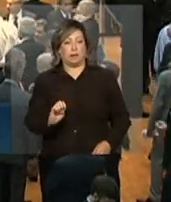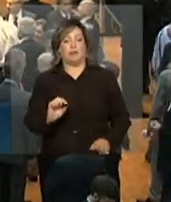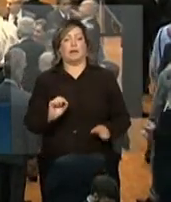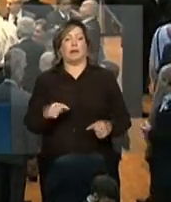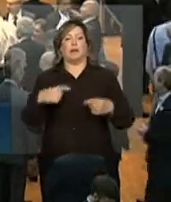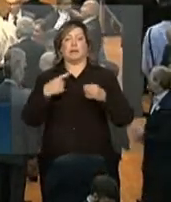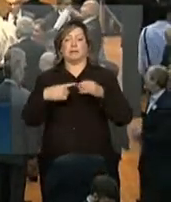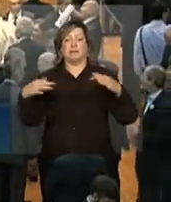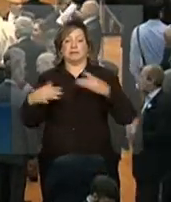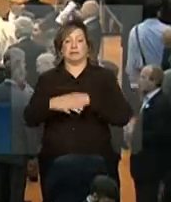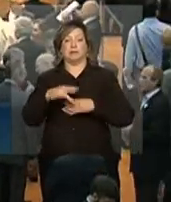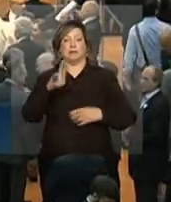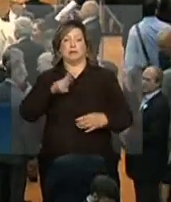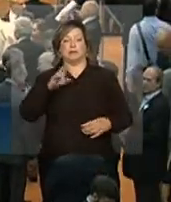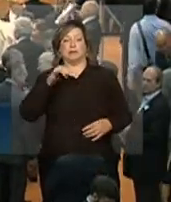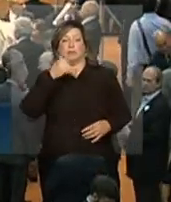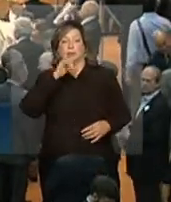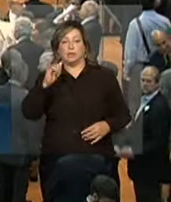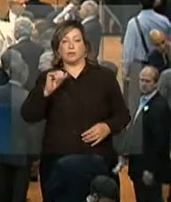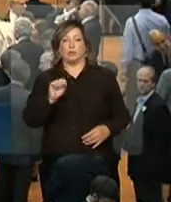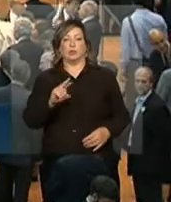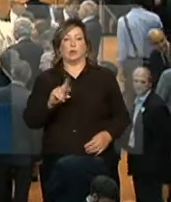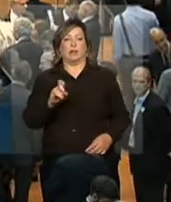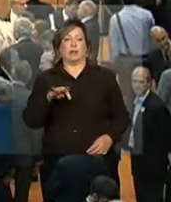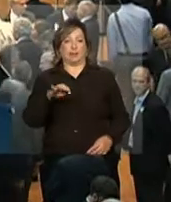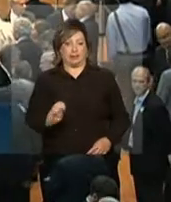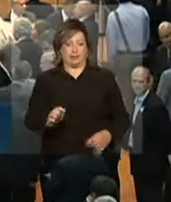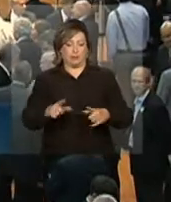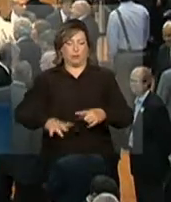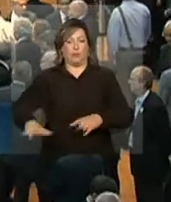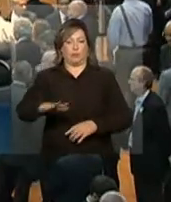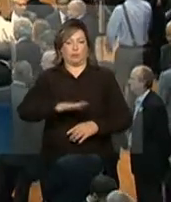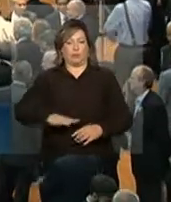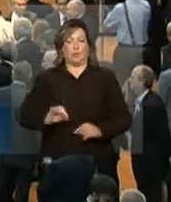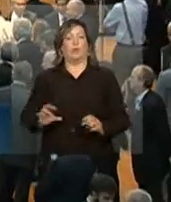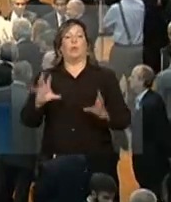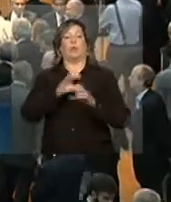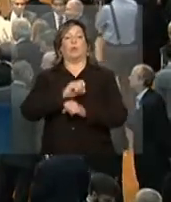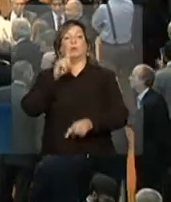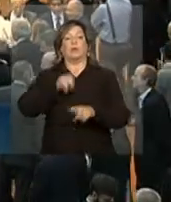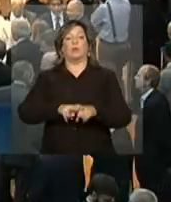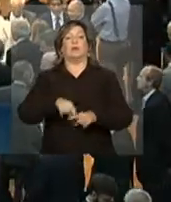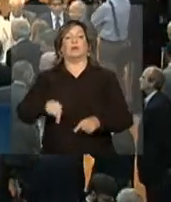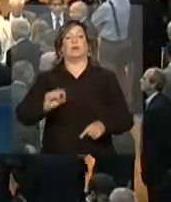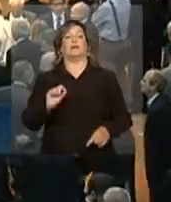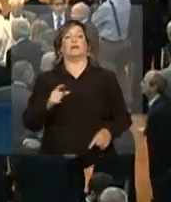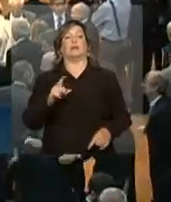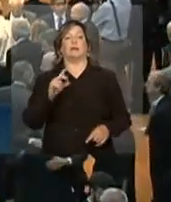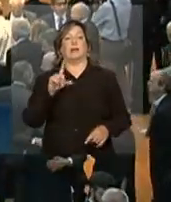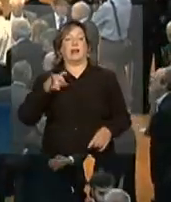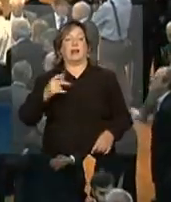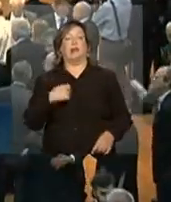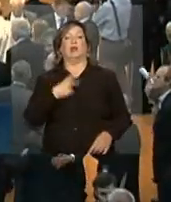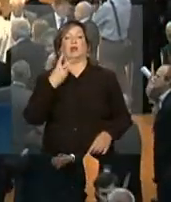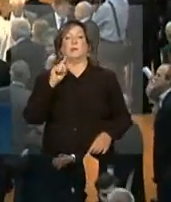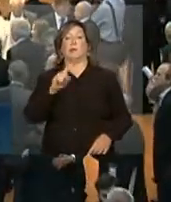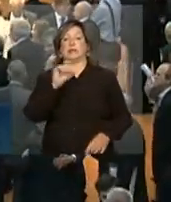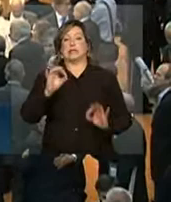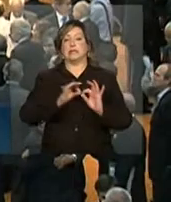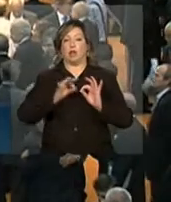consumidores de energia elétrica na região sudeste no total a linha terá 2100 km de